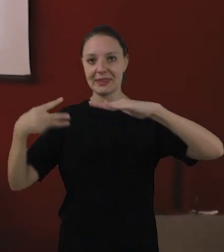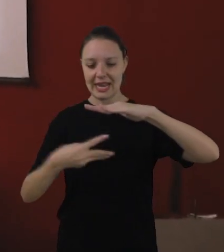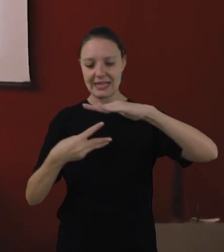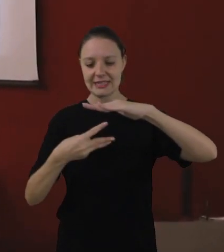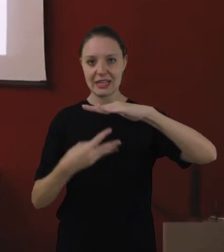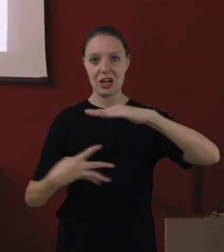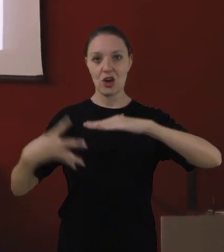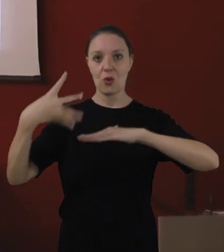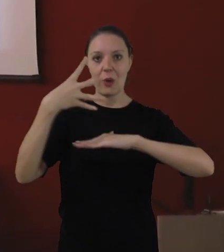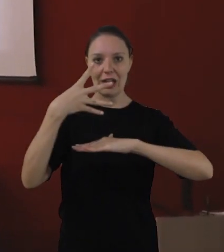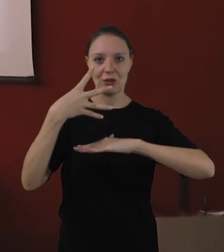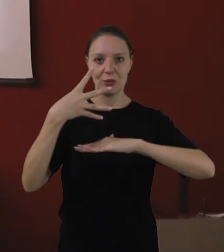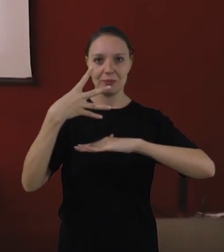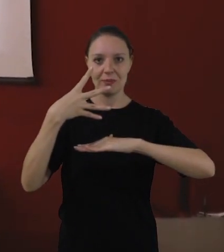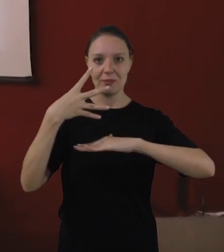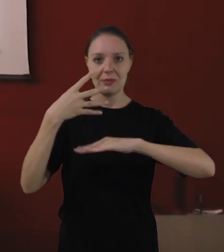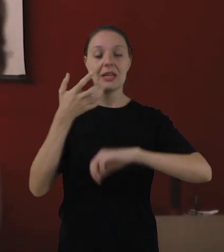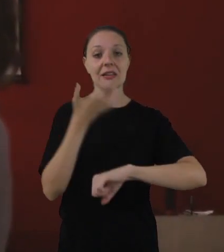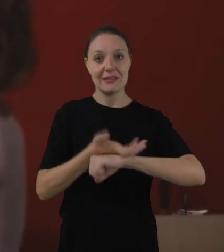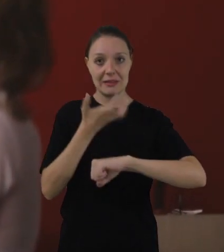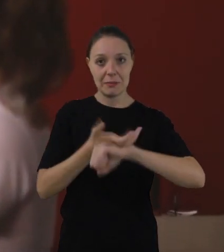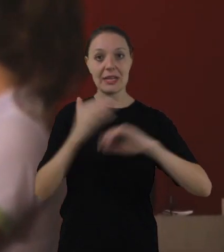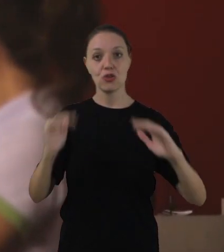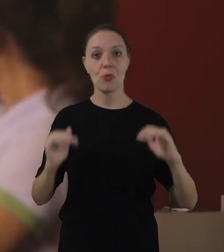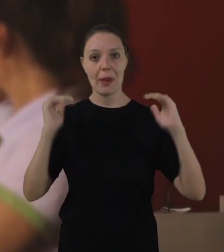quadradinho azul, e o quatrivium.